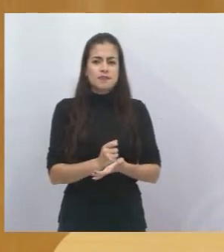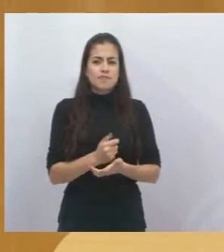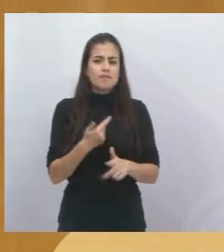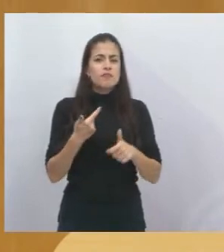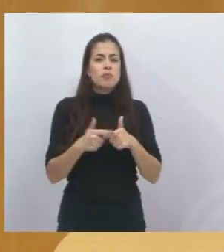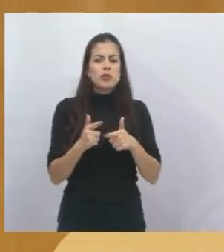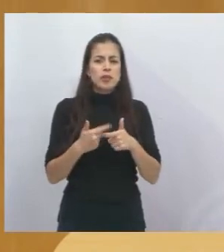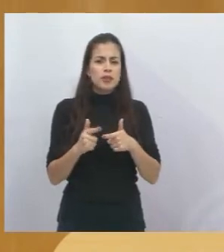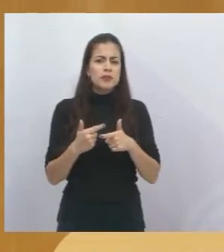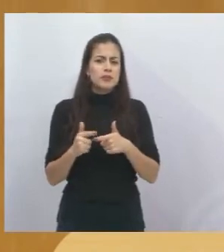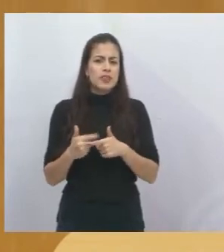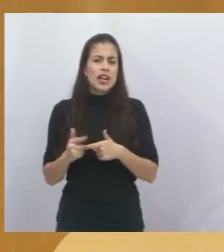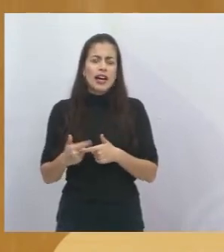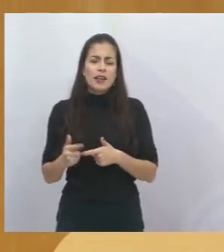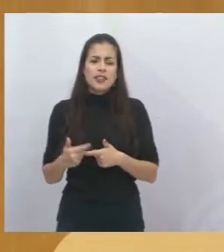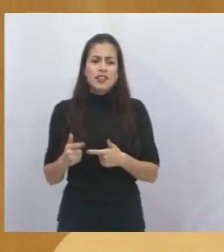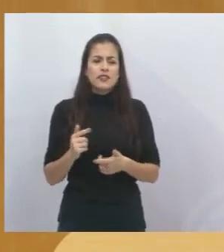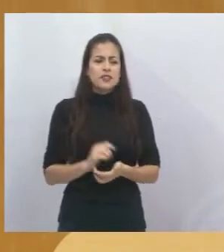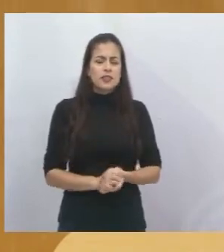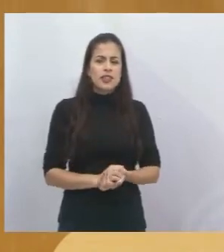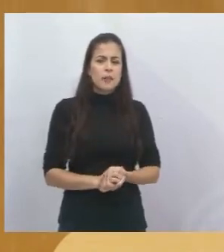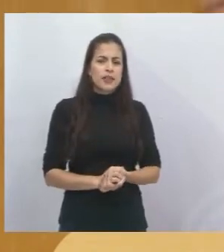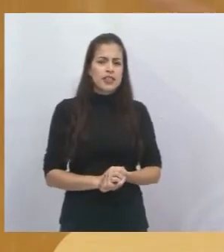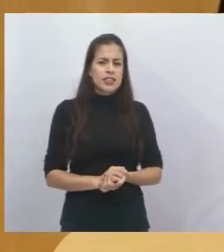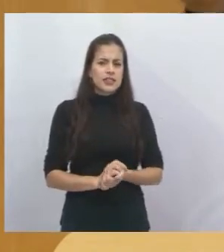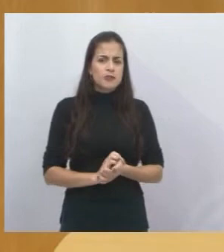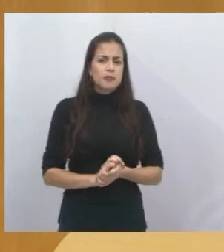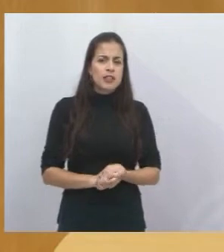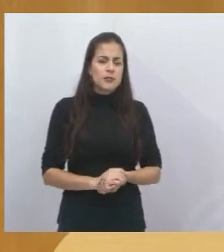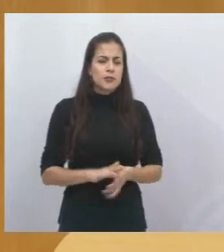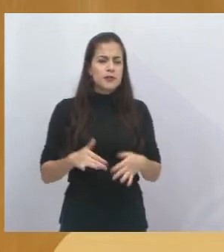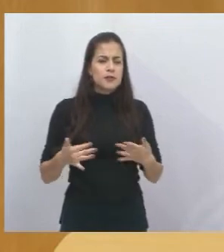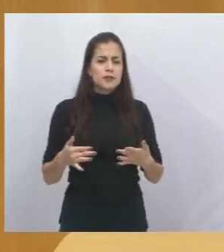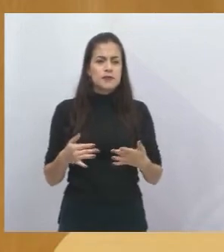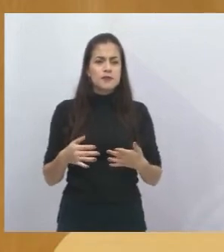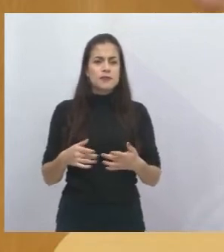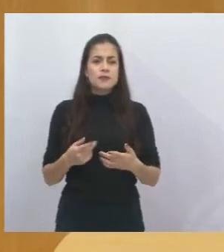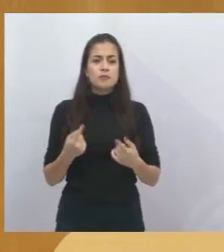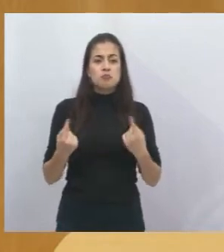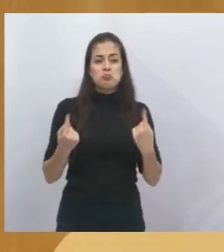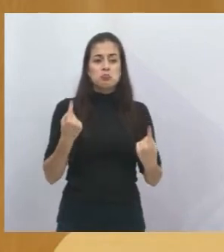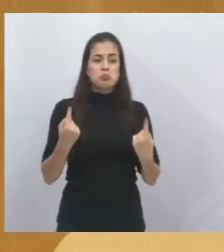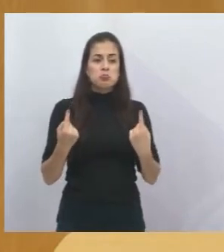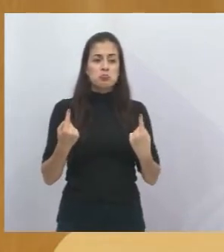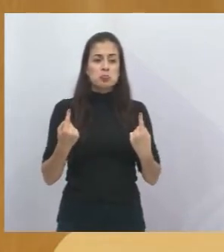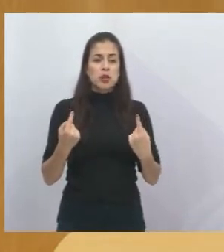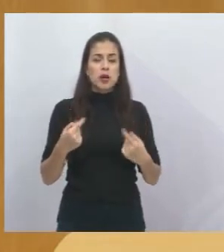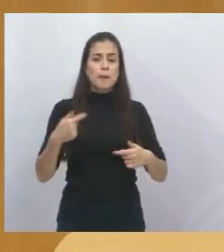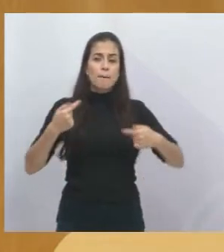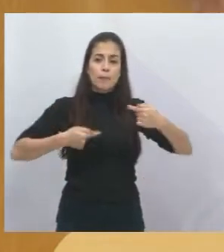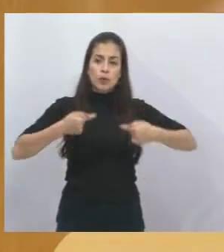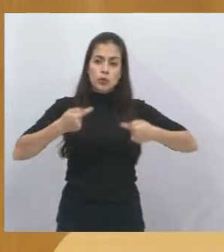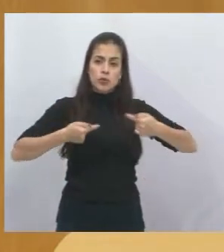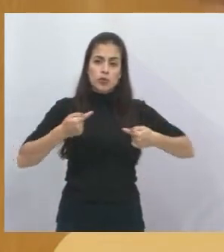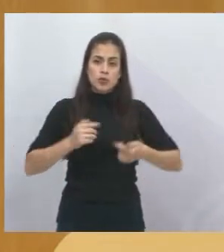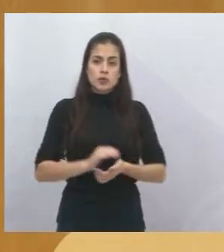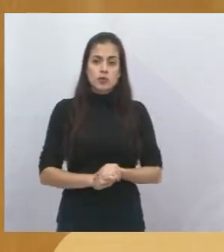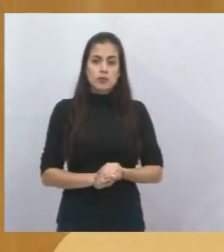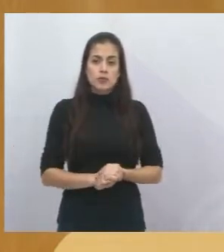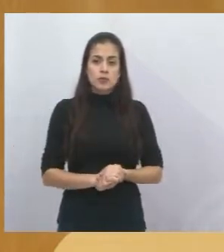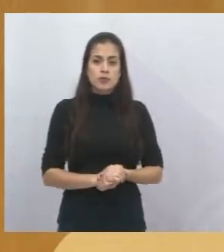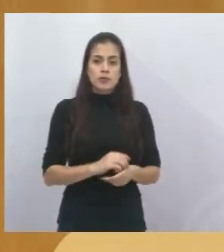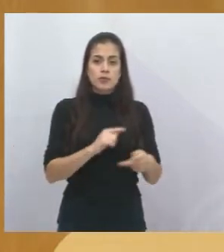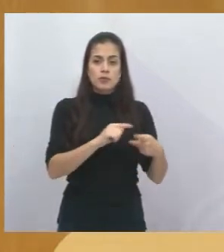nas administrações passadas. E é como eu sempre falo, existe 2 tipos de fazer política, a política e a politicagem. Se você fazer a